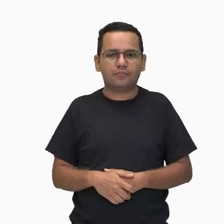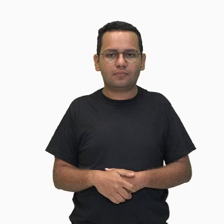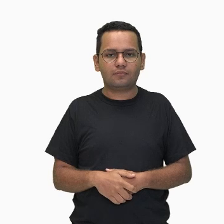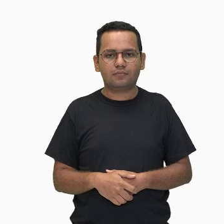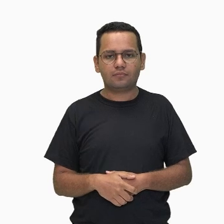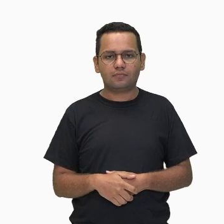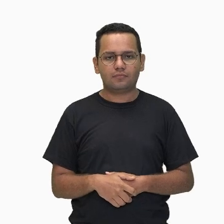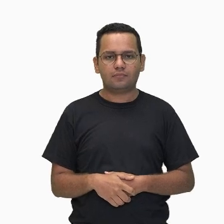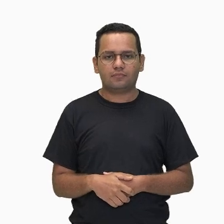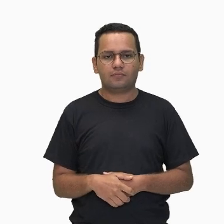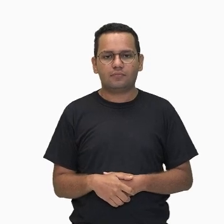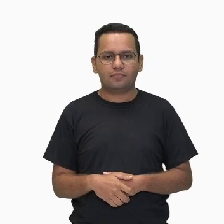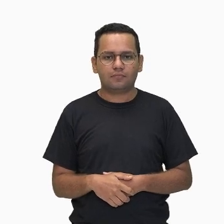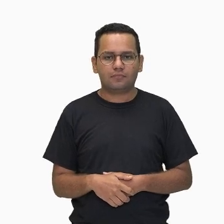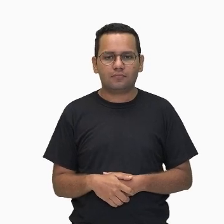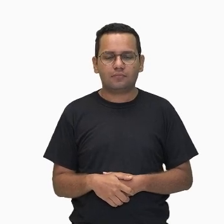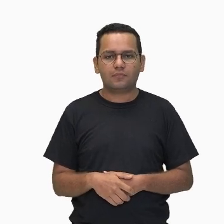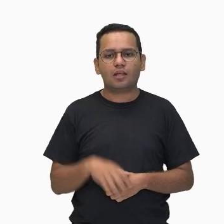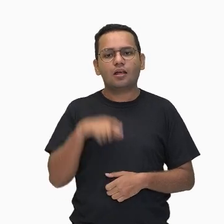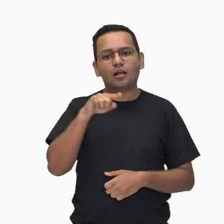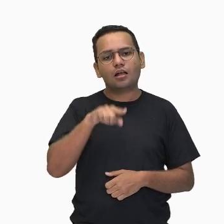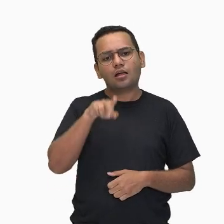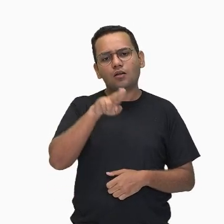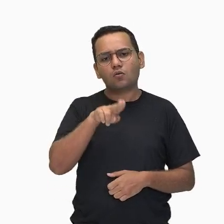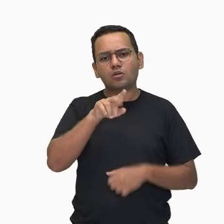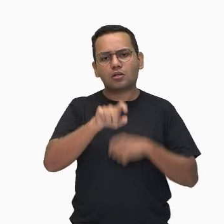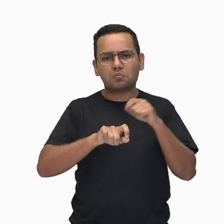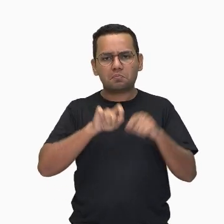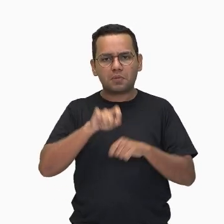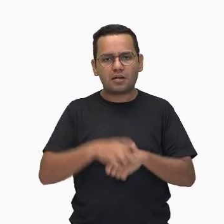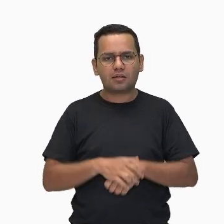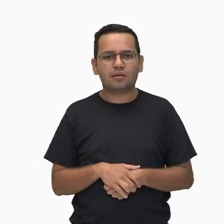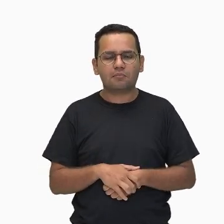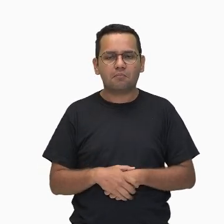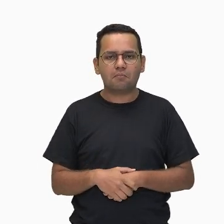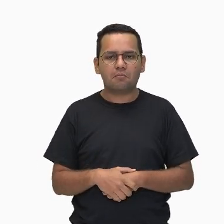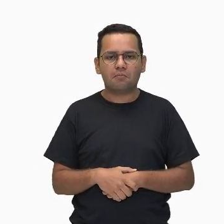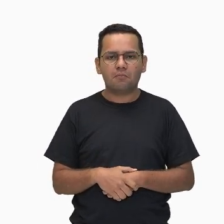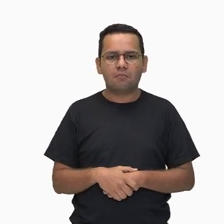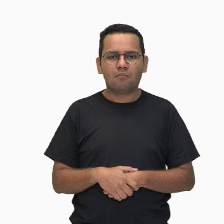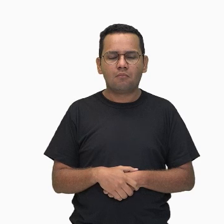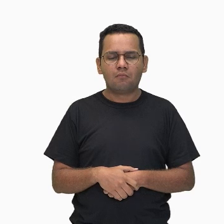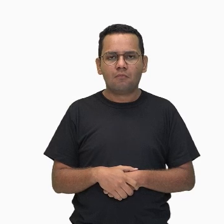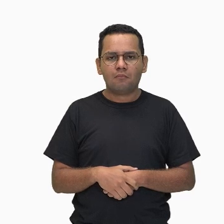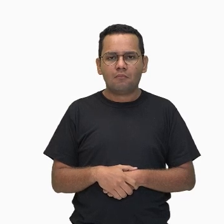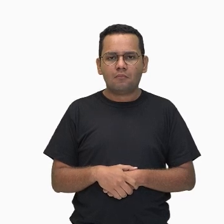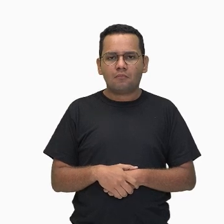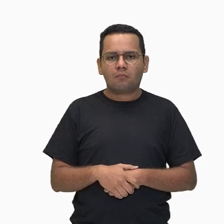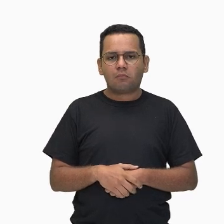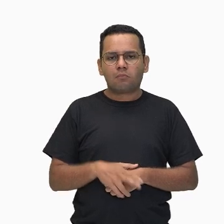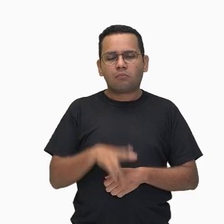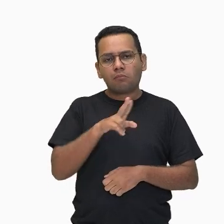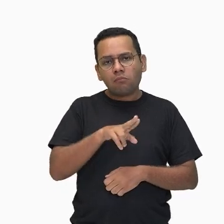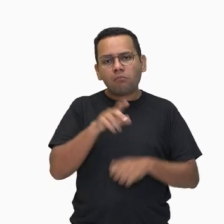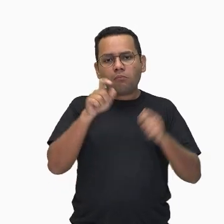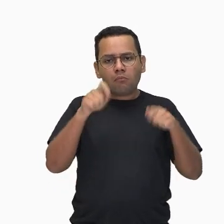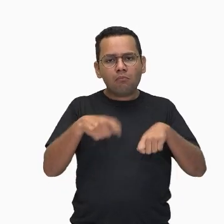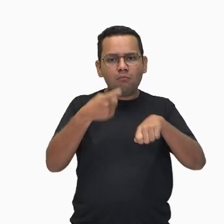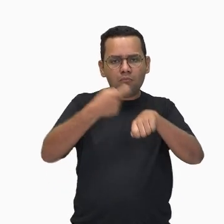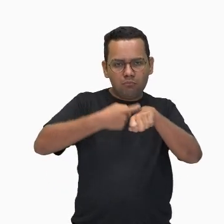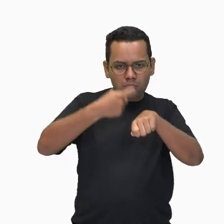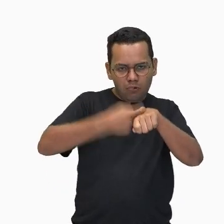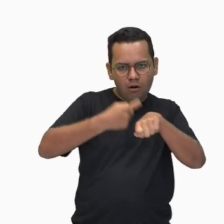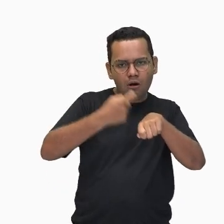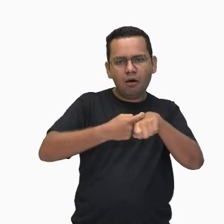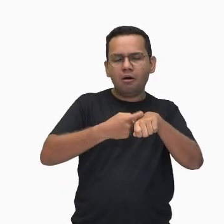para a separação de misturas heterogêneas. Ele é empregado para separar sólidos